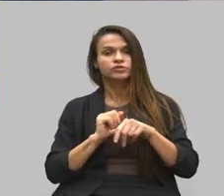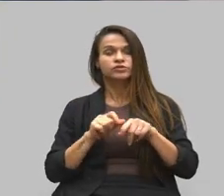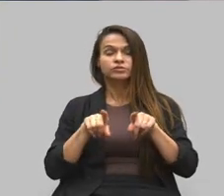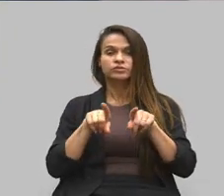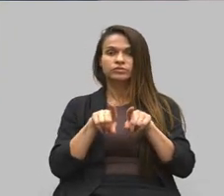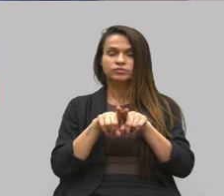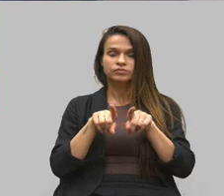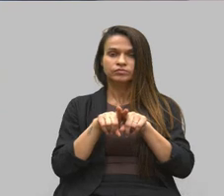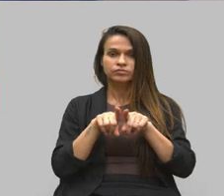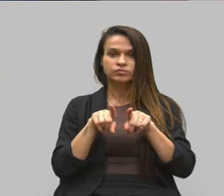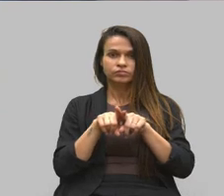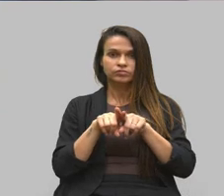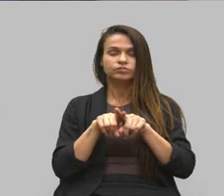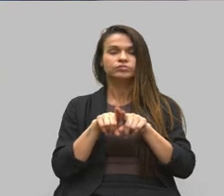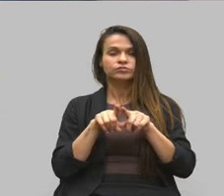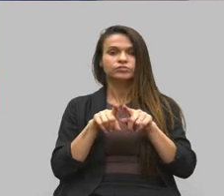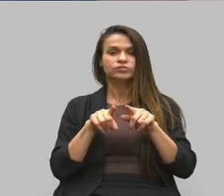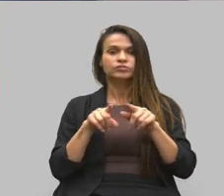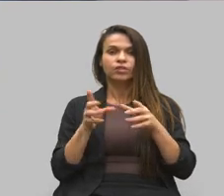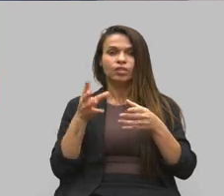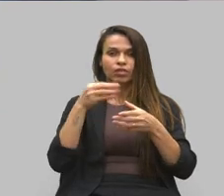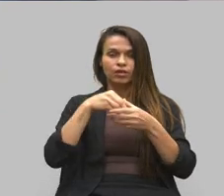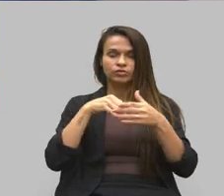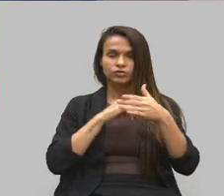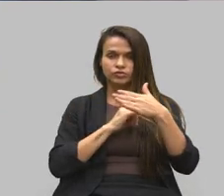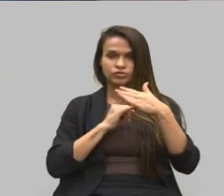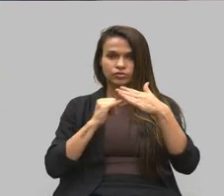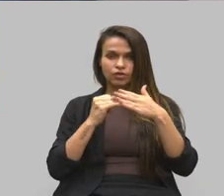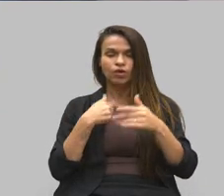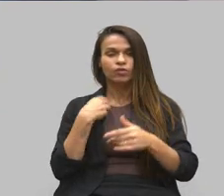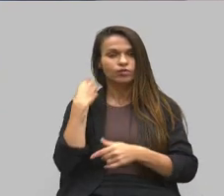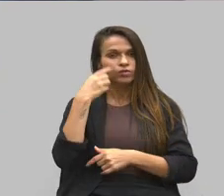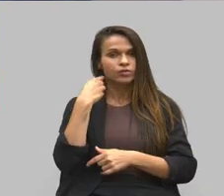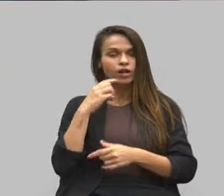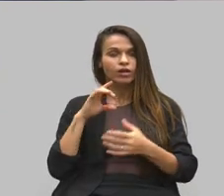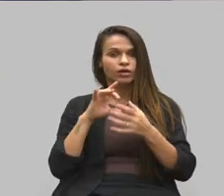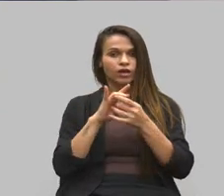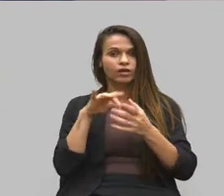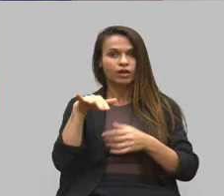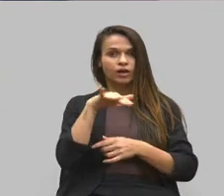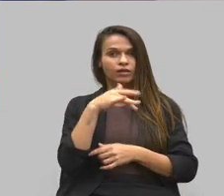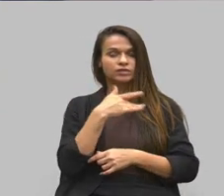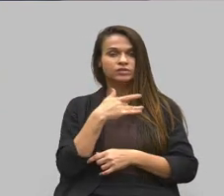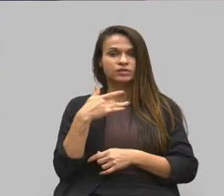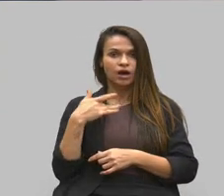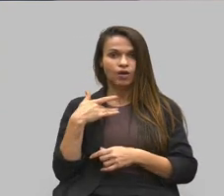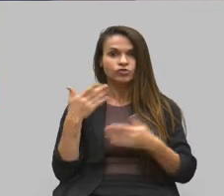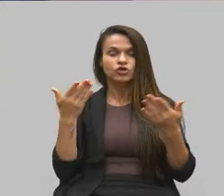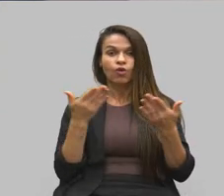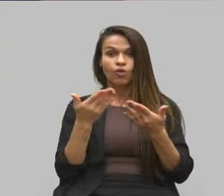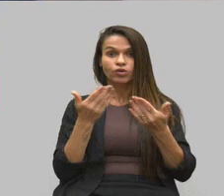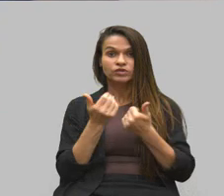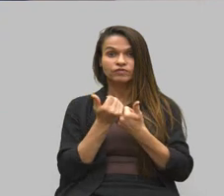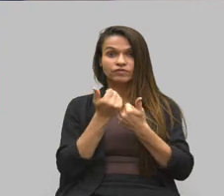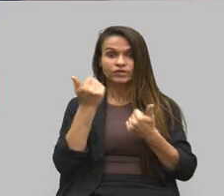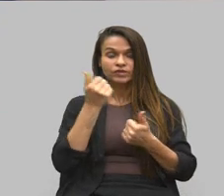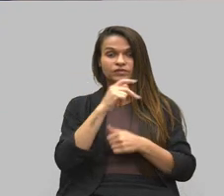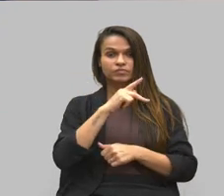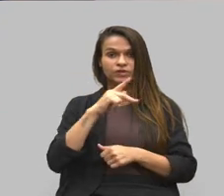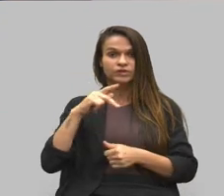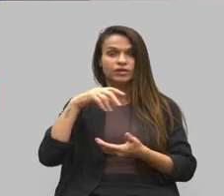Fundação eu como Deputado ligado à área da saúde e hoje vice-presidente da